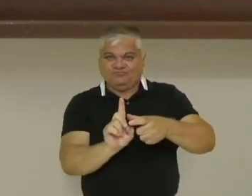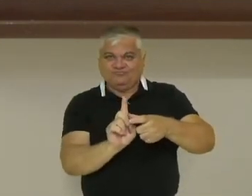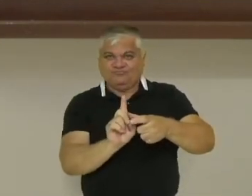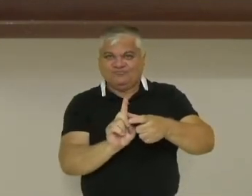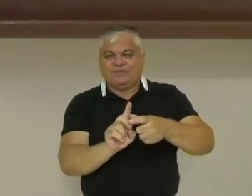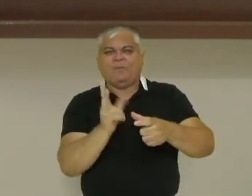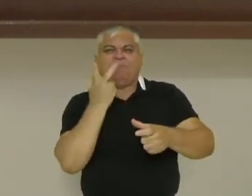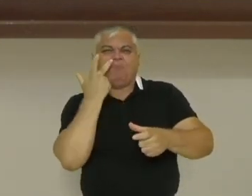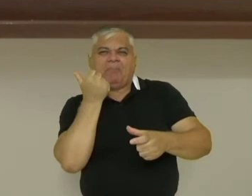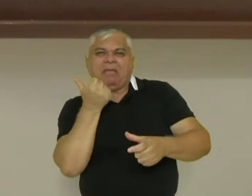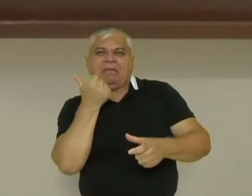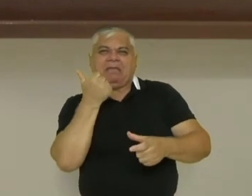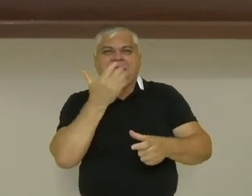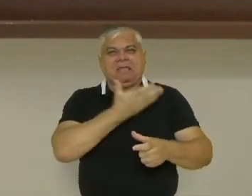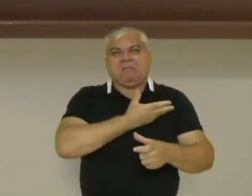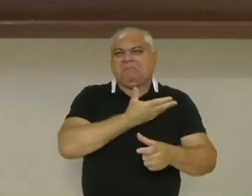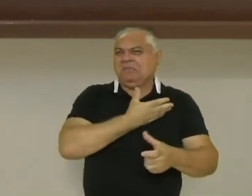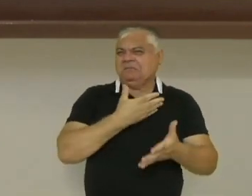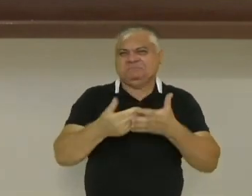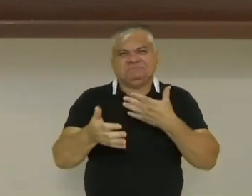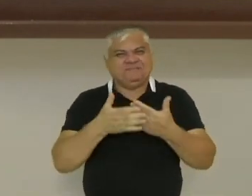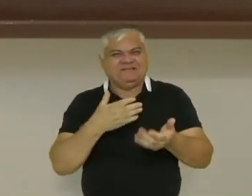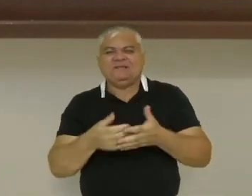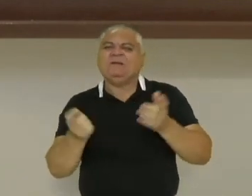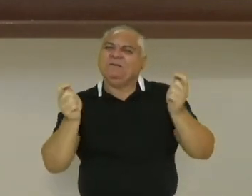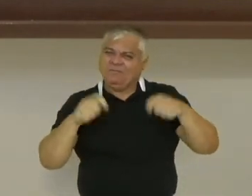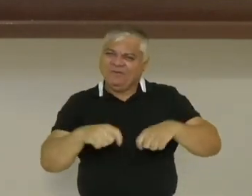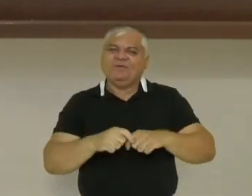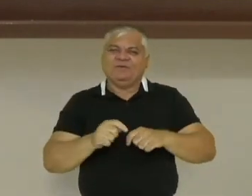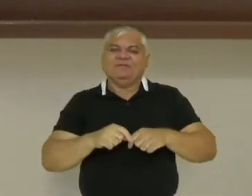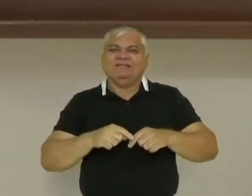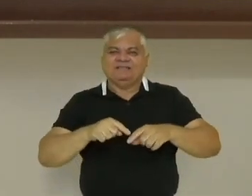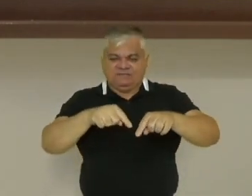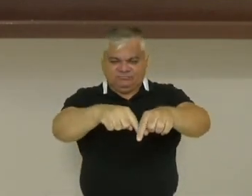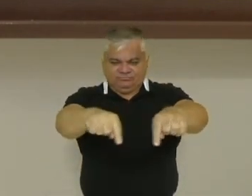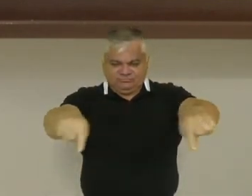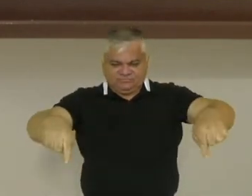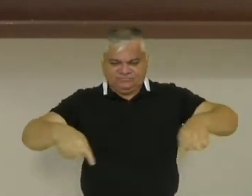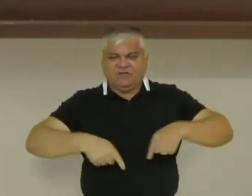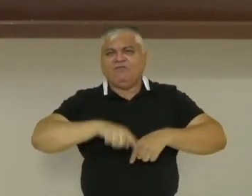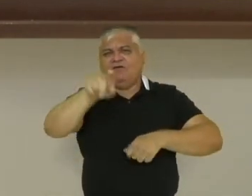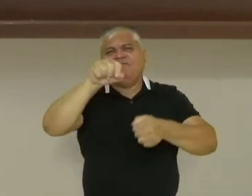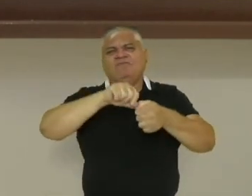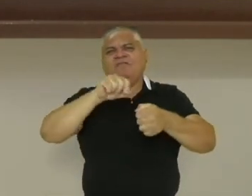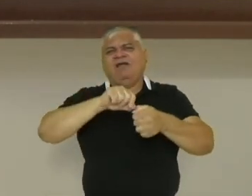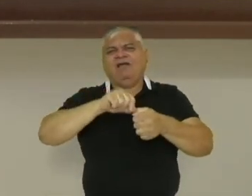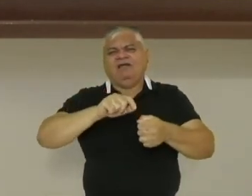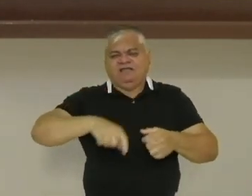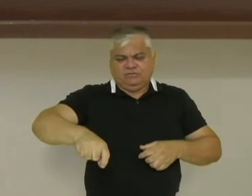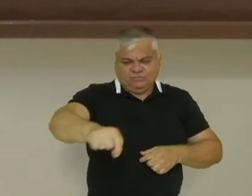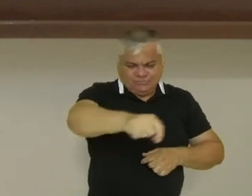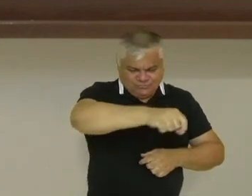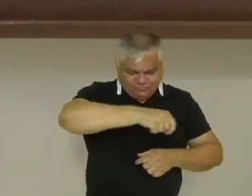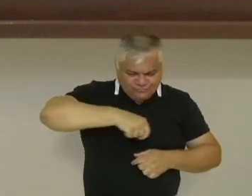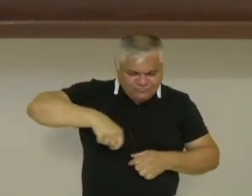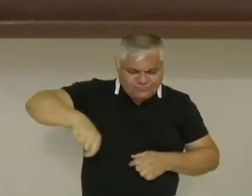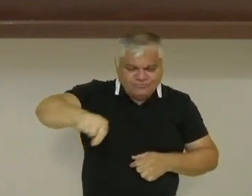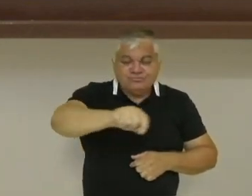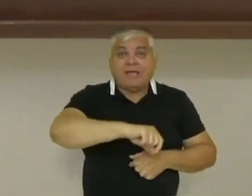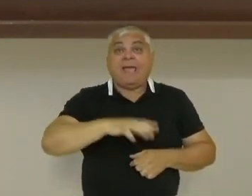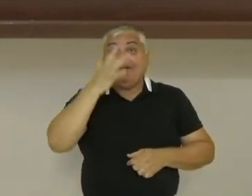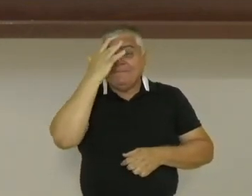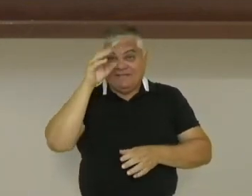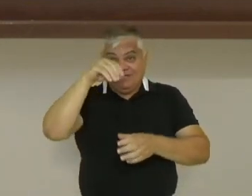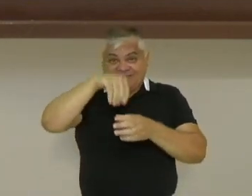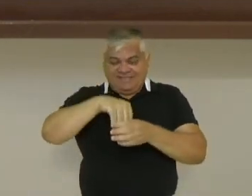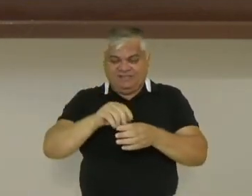pai, a mãe, quem você colocar, pode ter um arco ou você mesmo desenhar, né? Então, você tem que tentar tirar aquela pessoa daquele